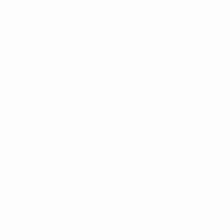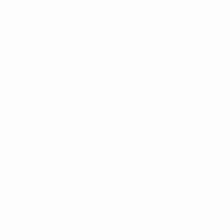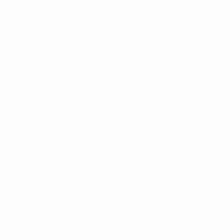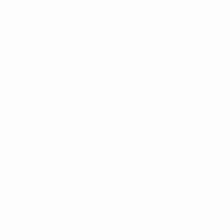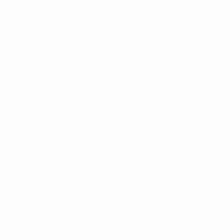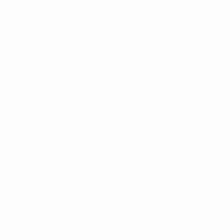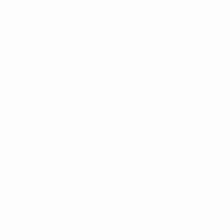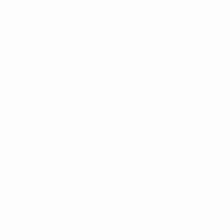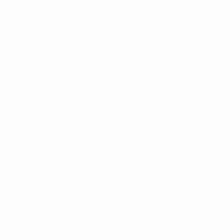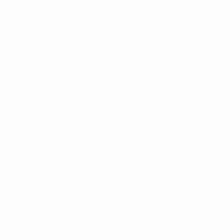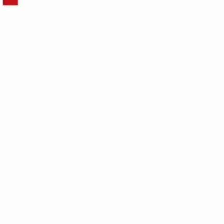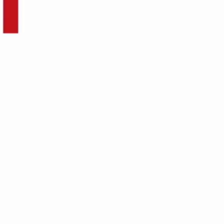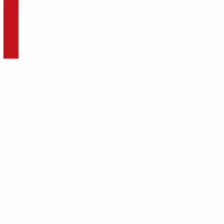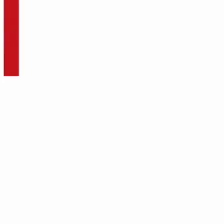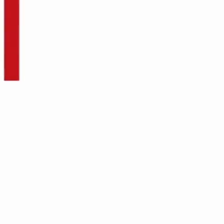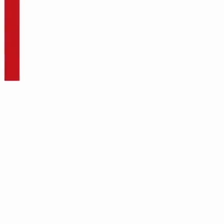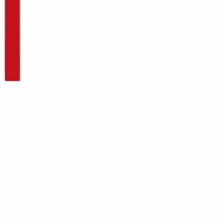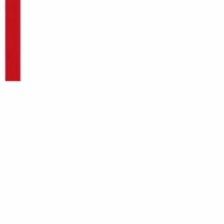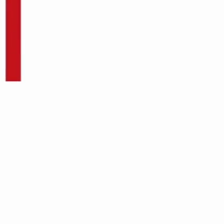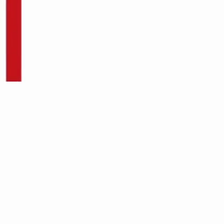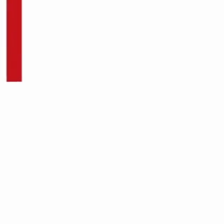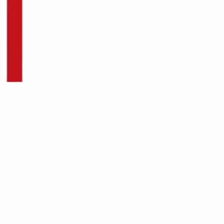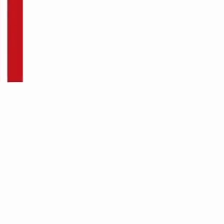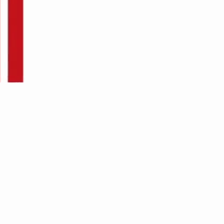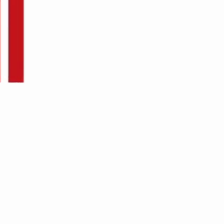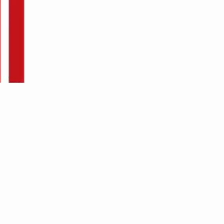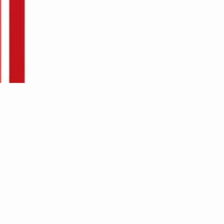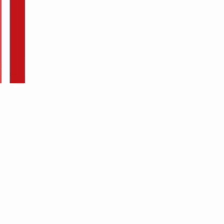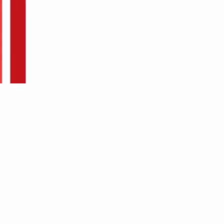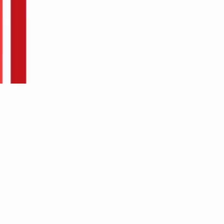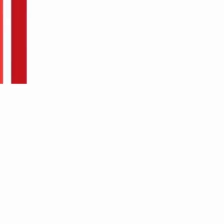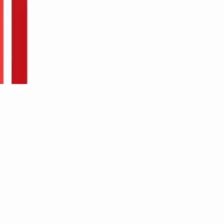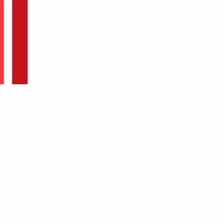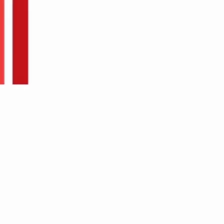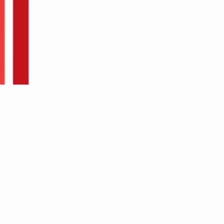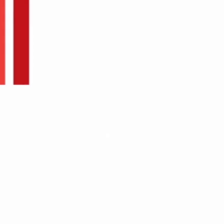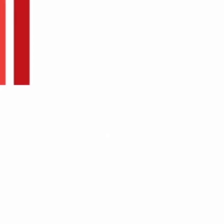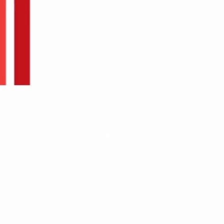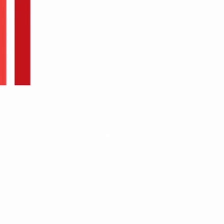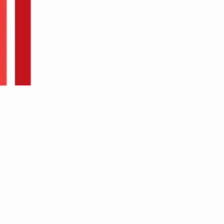Tchau, tchau, tchau.